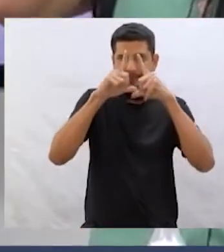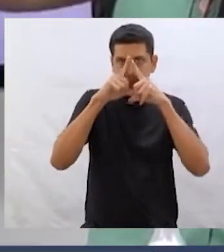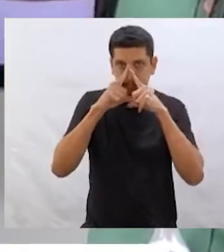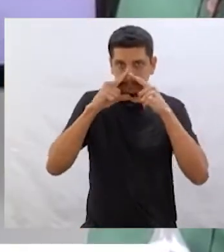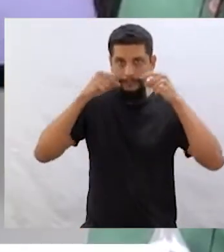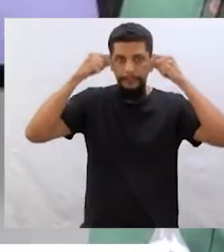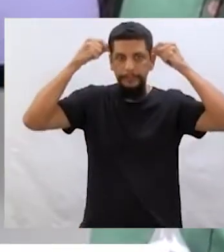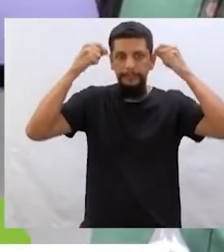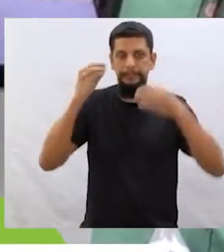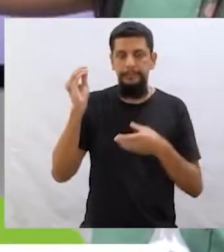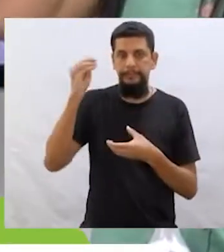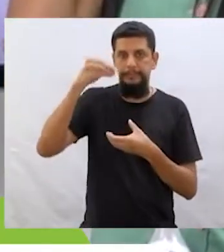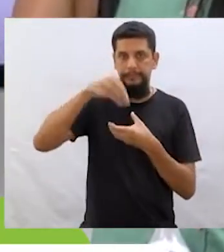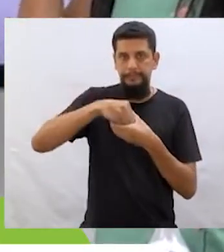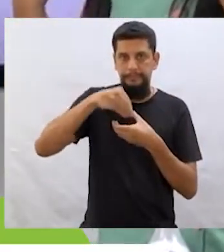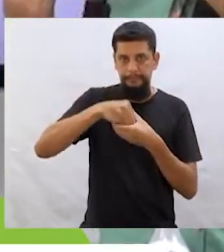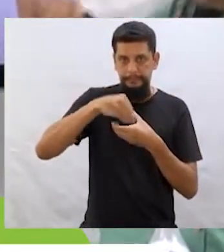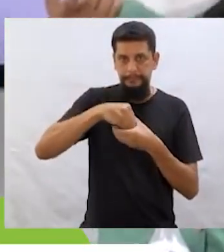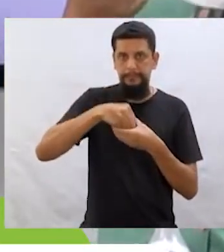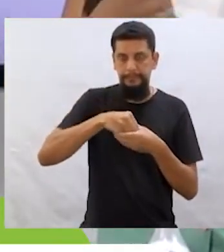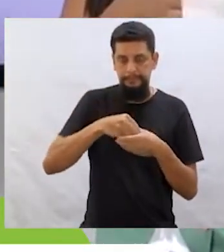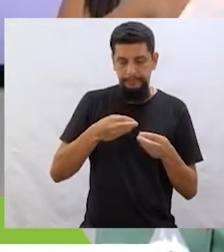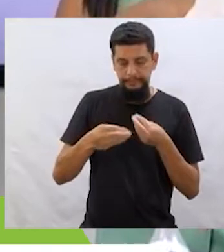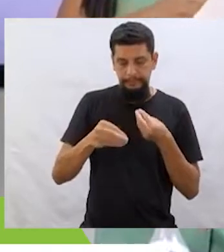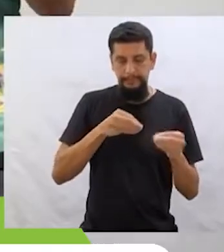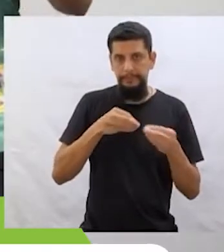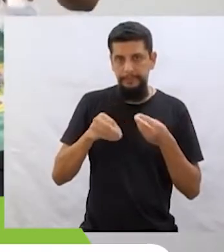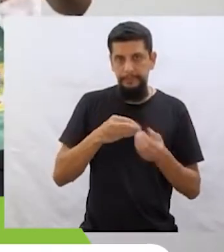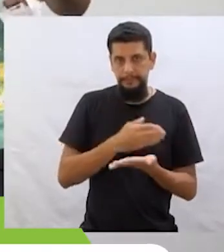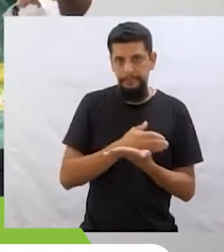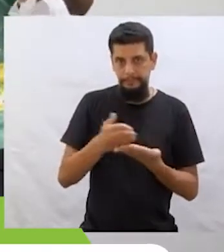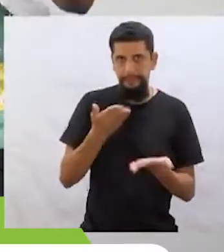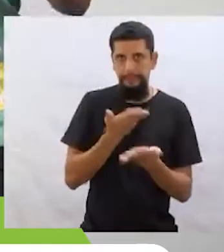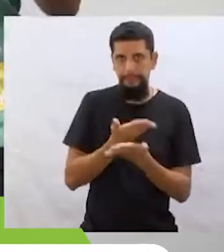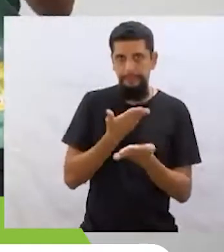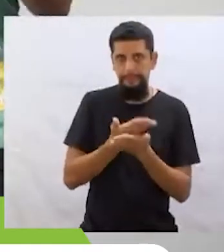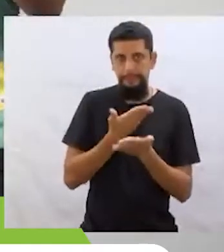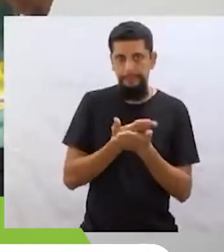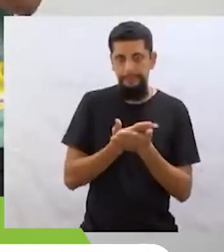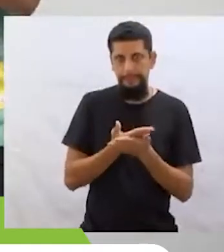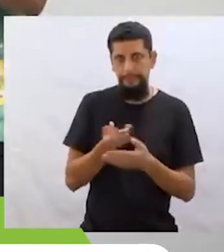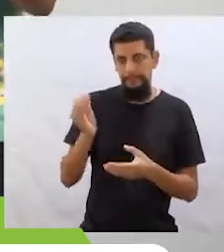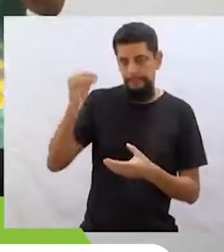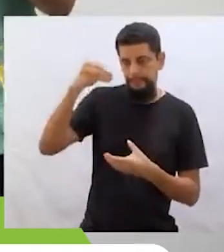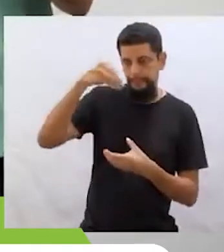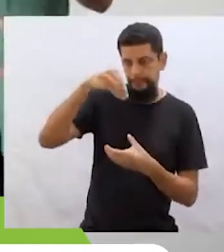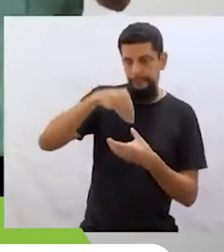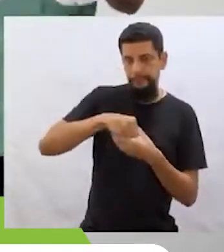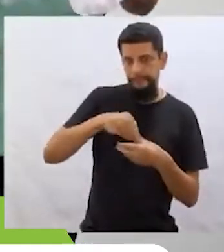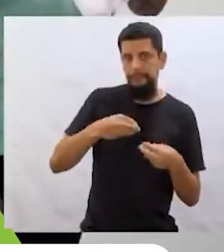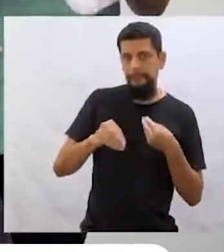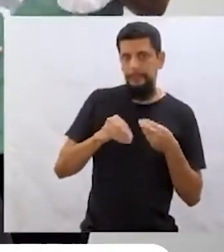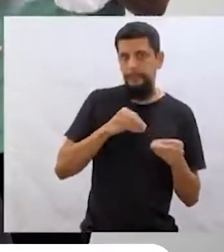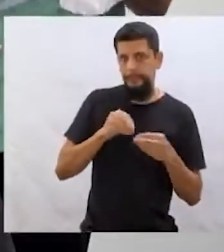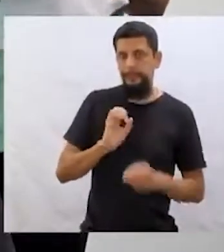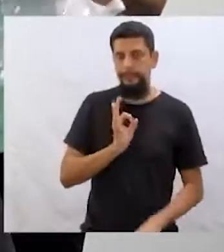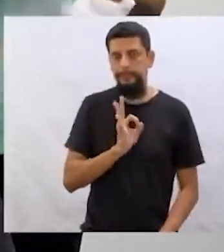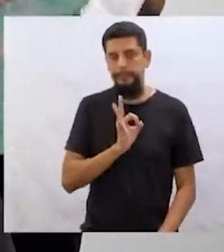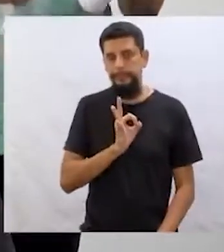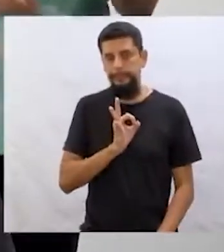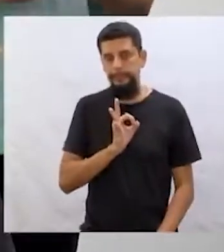vamos lá tirar a nossa máscara, tirar sempre pelo elástico para podermos iniciar a nossa aula. Colocar no plástico. Isso